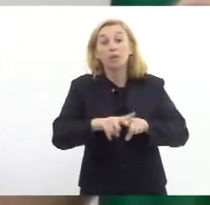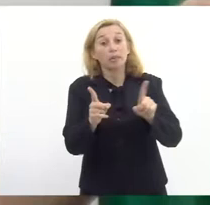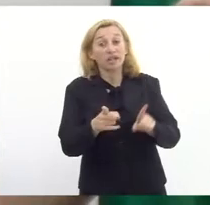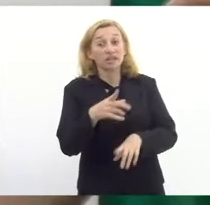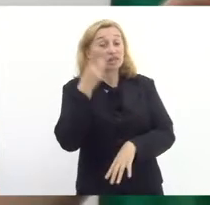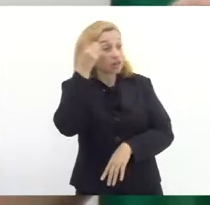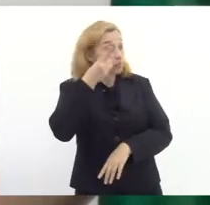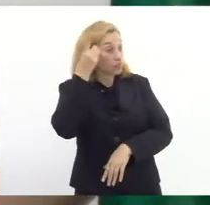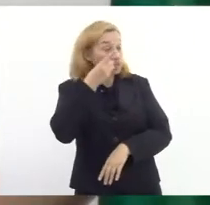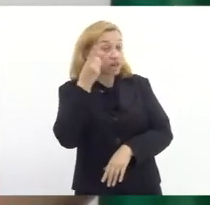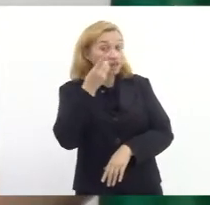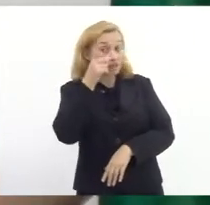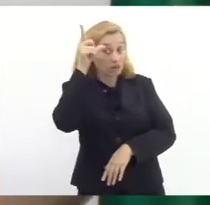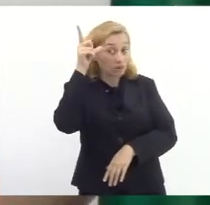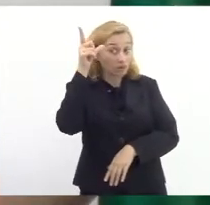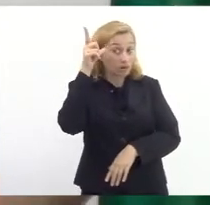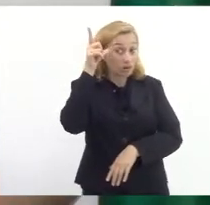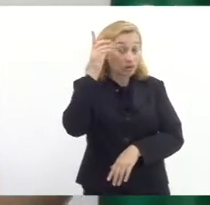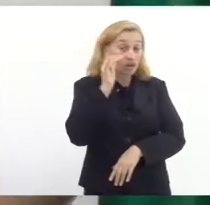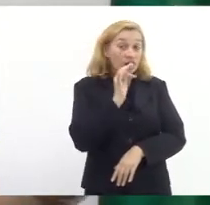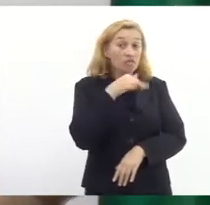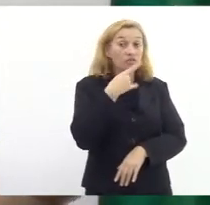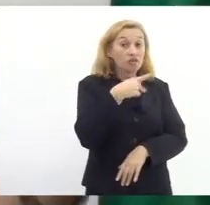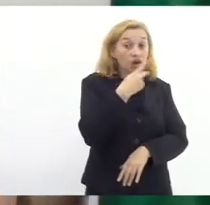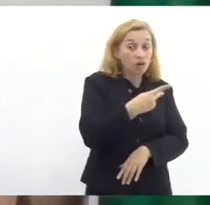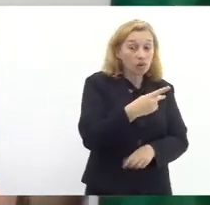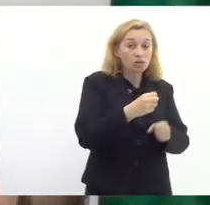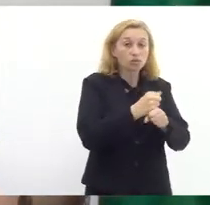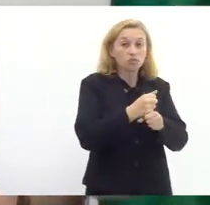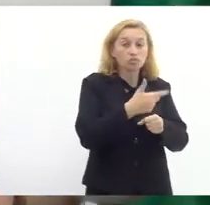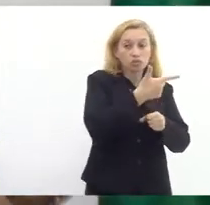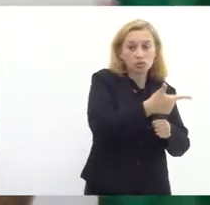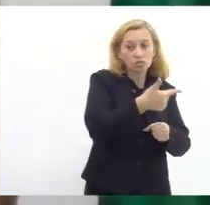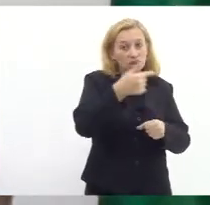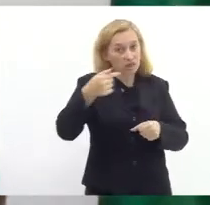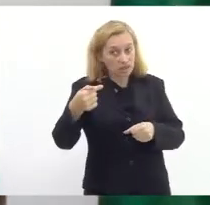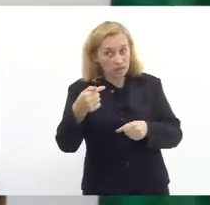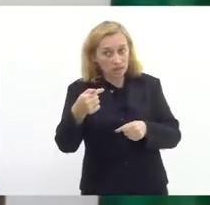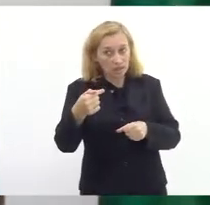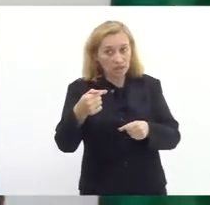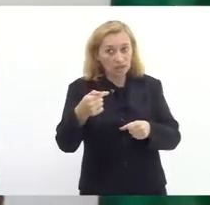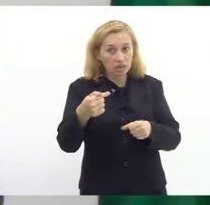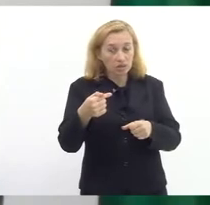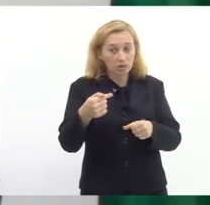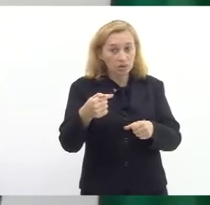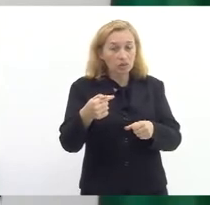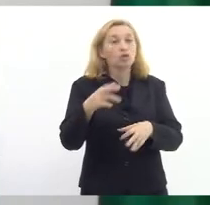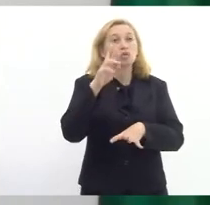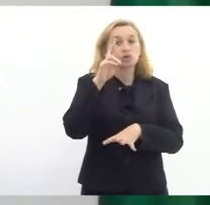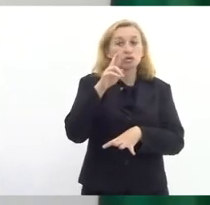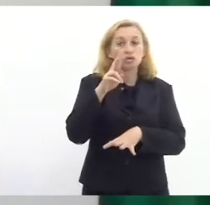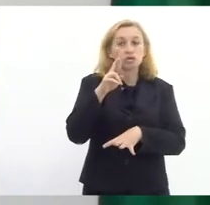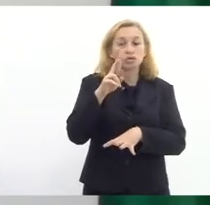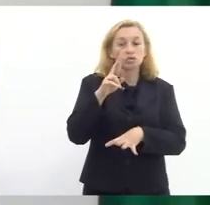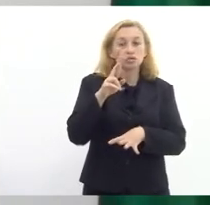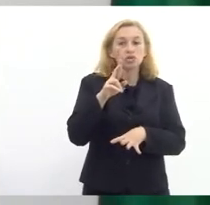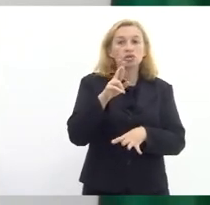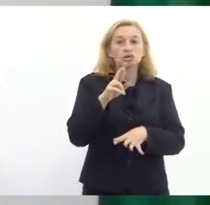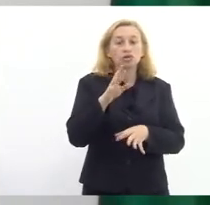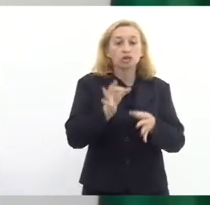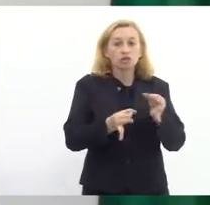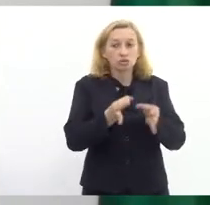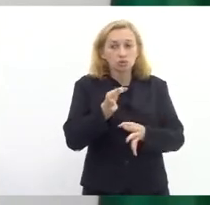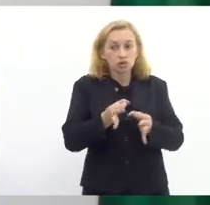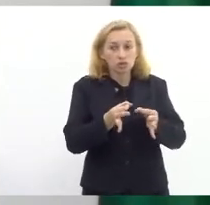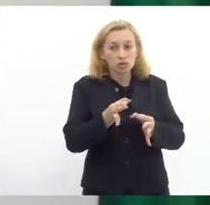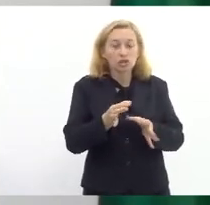Lucinha fez referência a uma autuação de 2017, sim, que que o senhor, que a